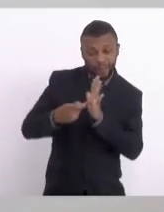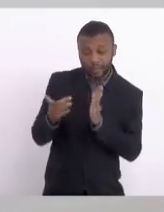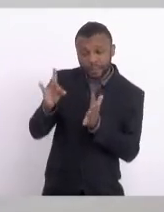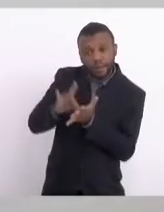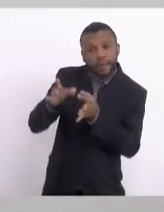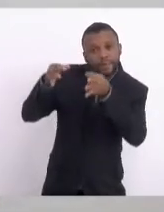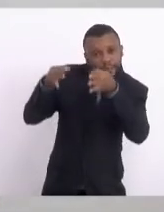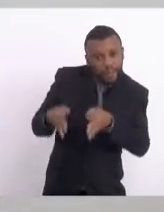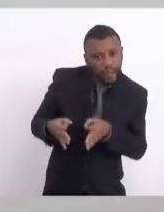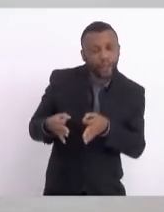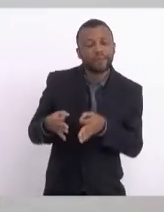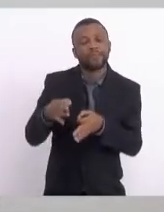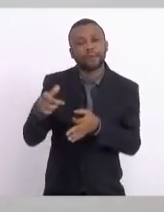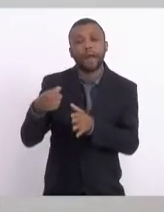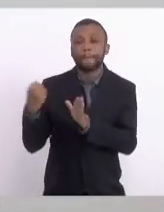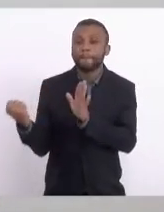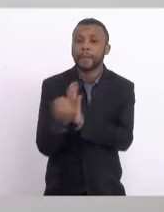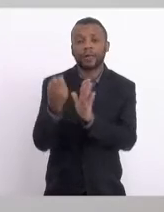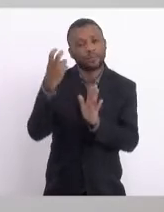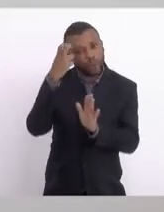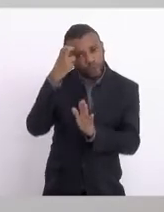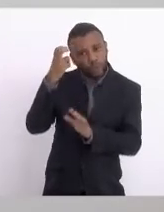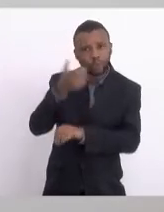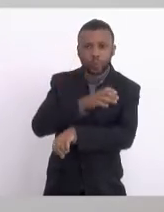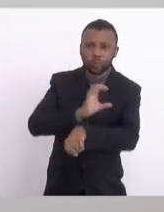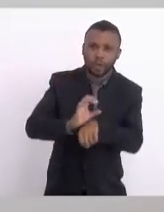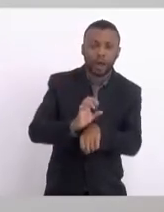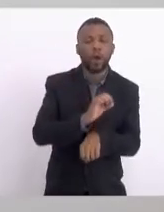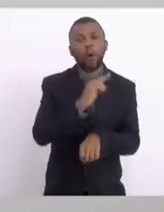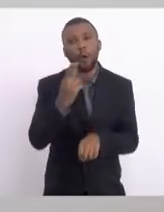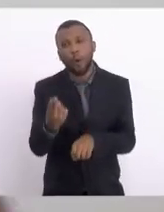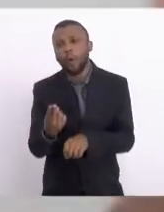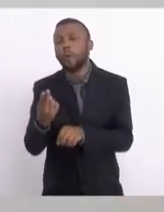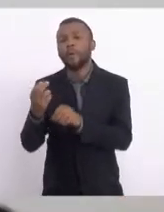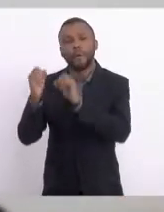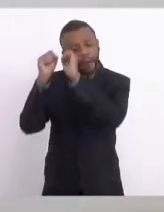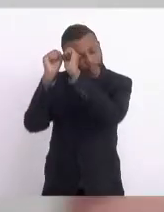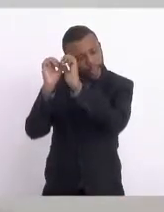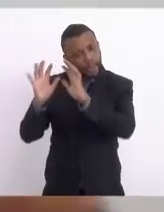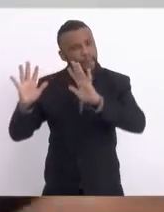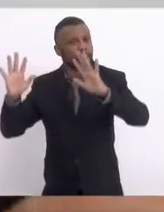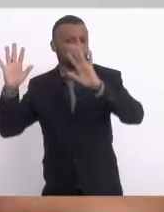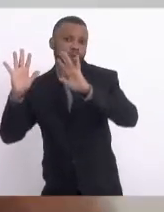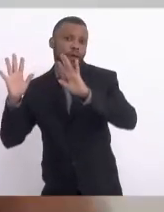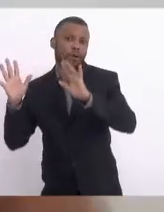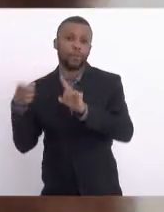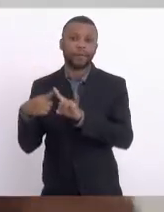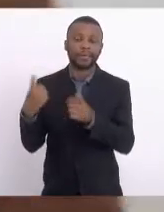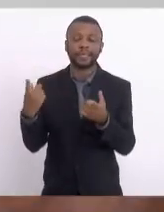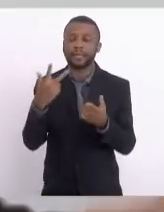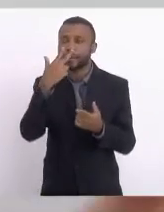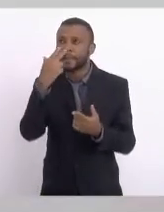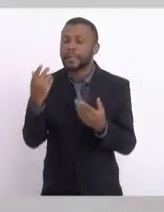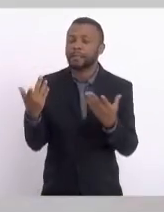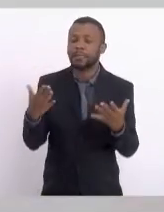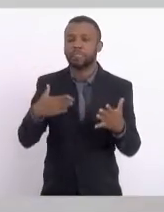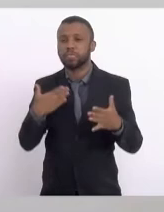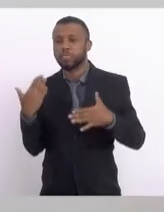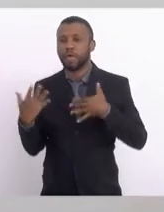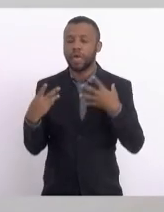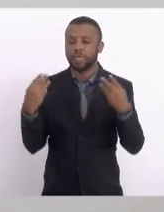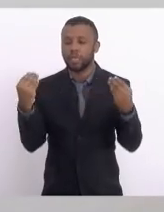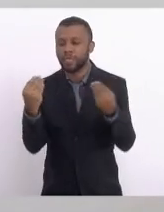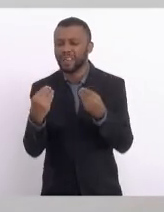material e também o que significa patrimônio imaterial. Porque senão realmente vai ficar aí um samba que